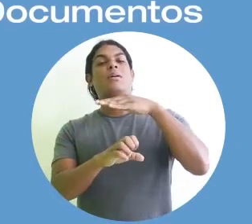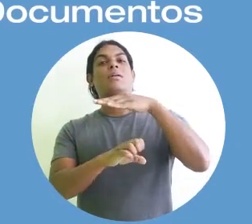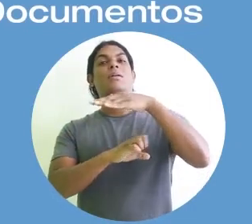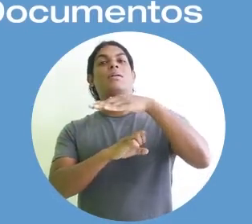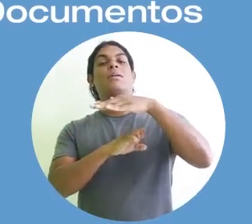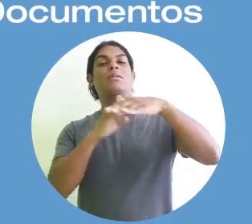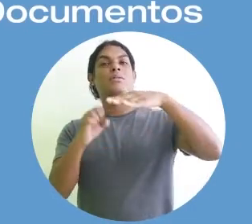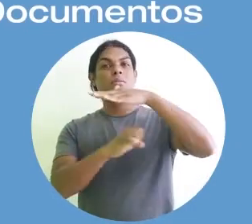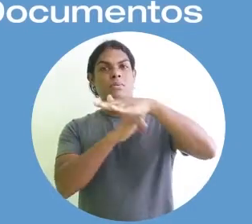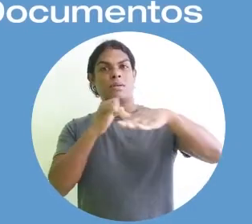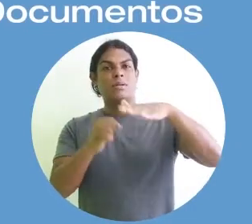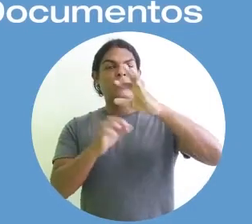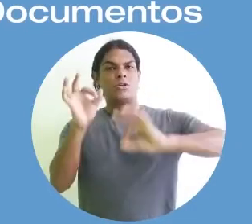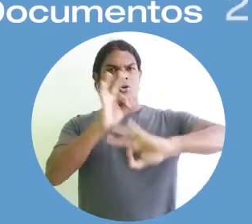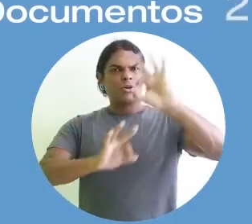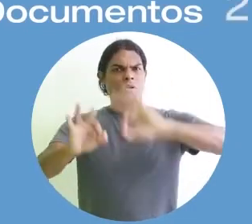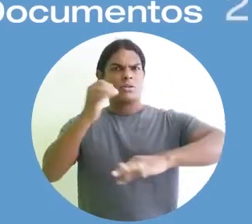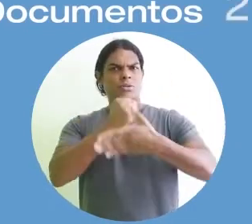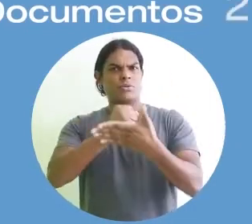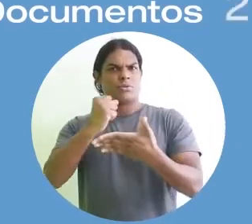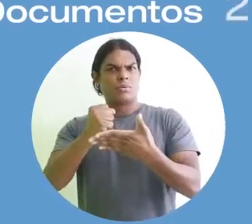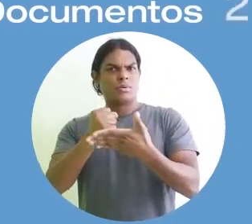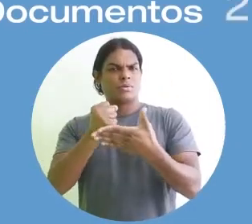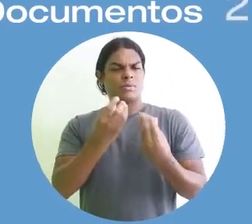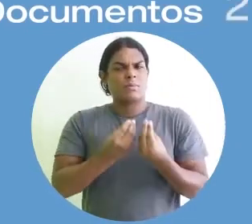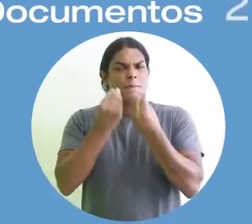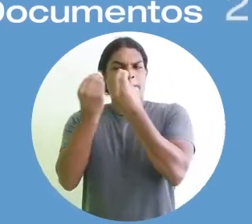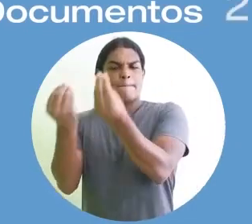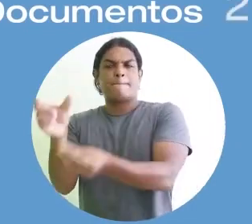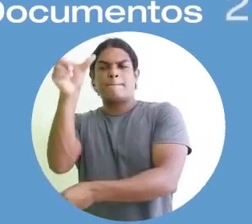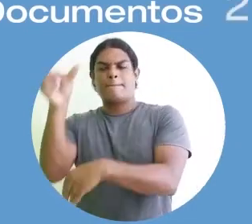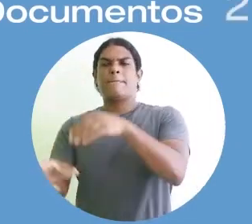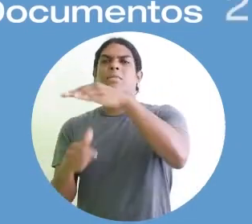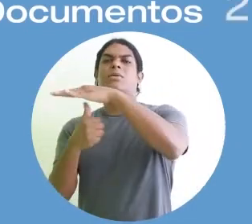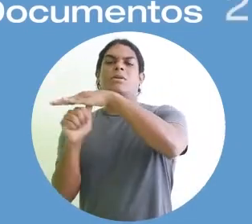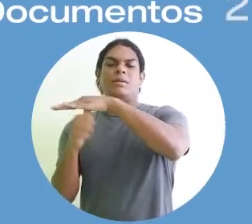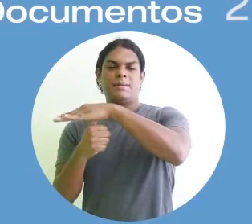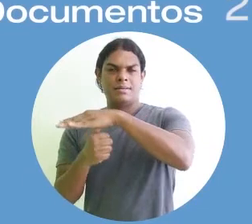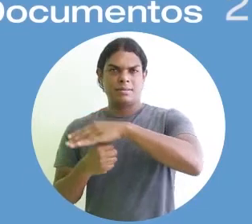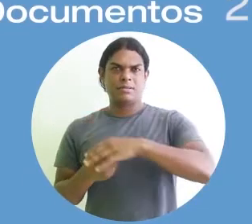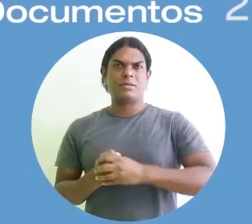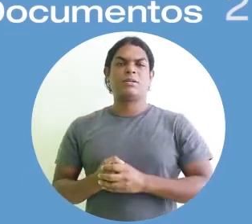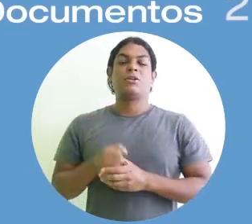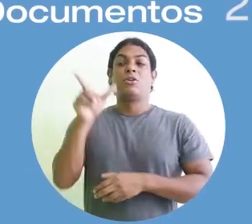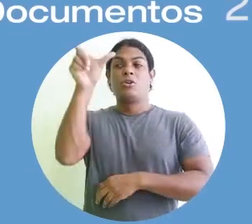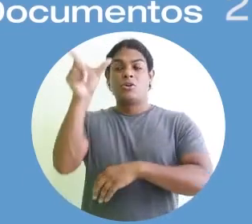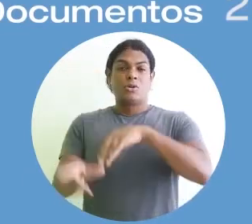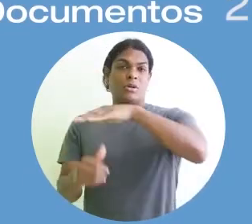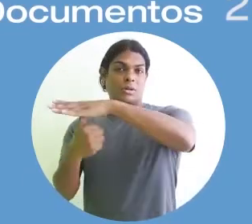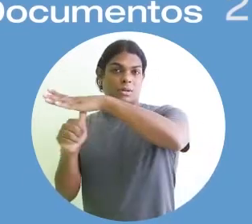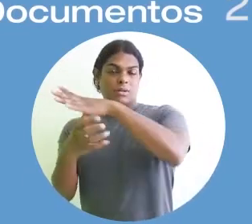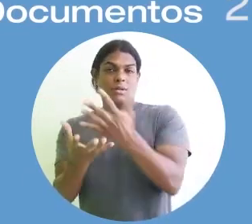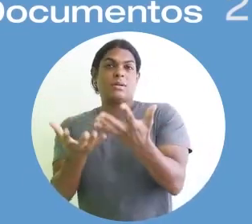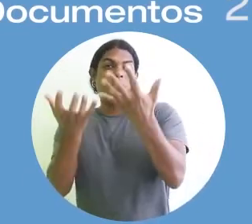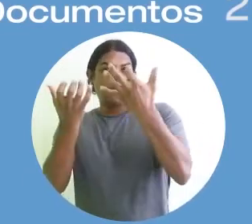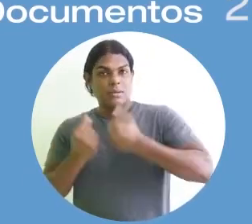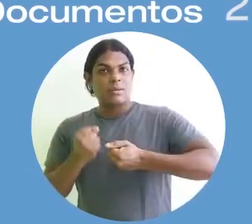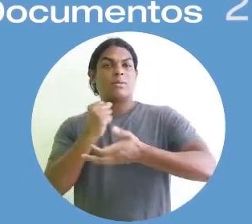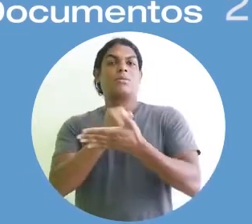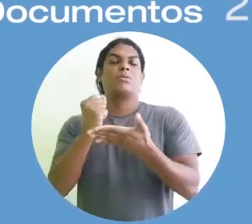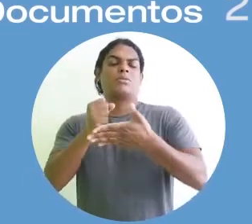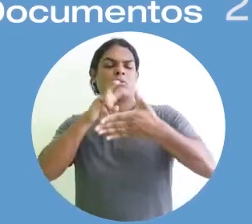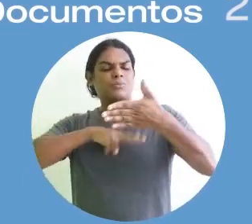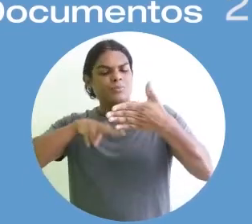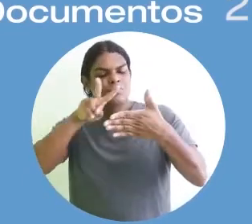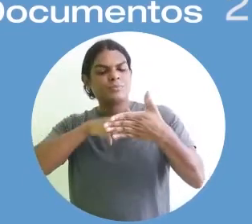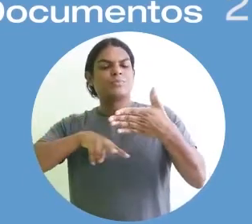a documentação para envio para o importador. O importador recebe essa documentação, confere,